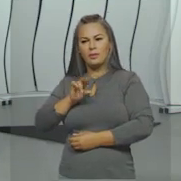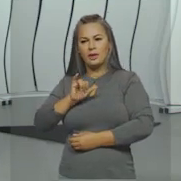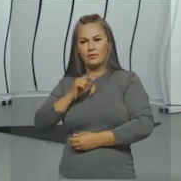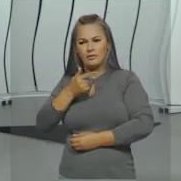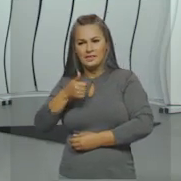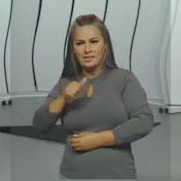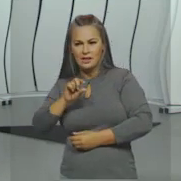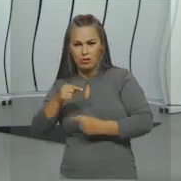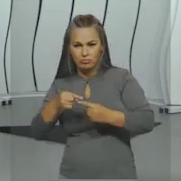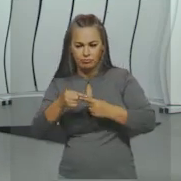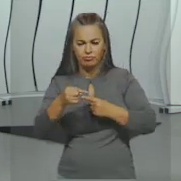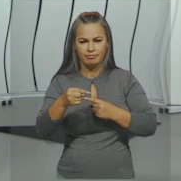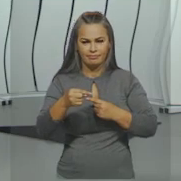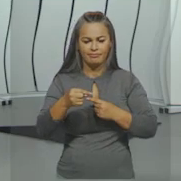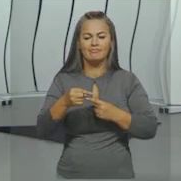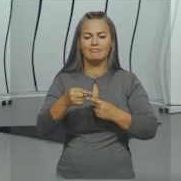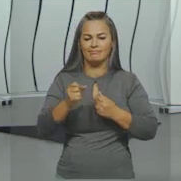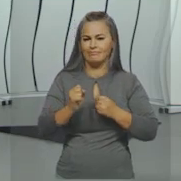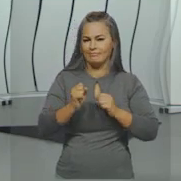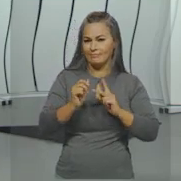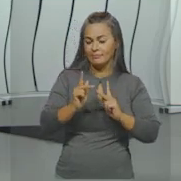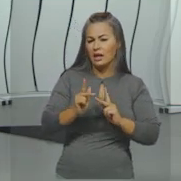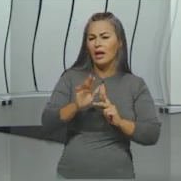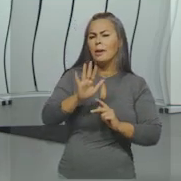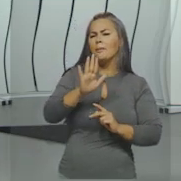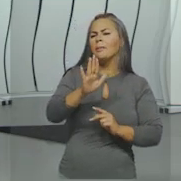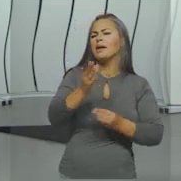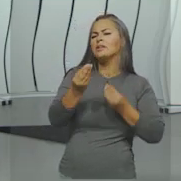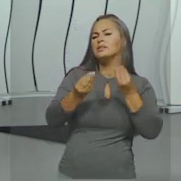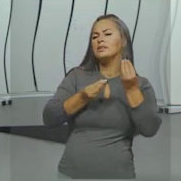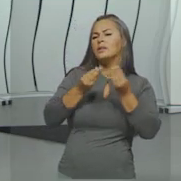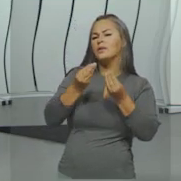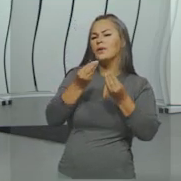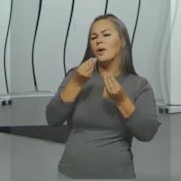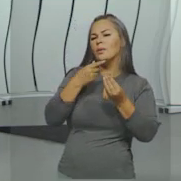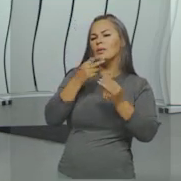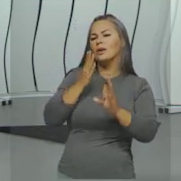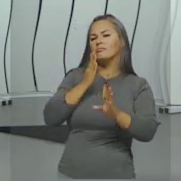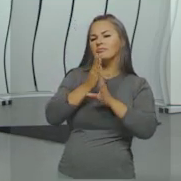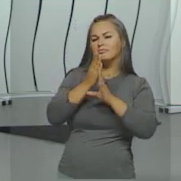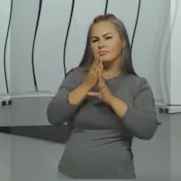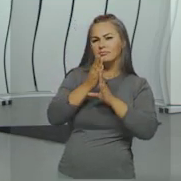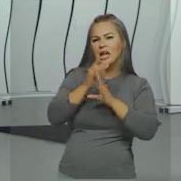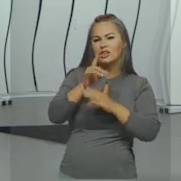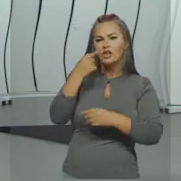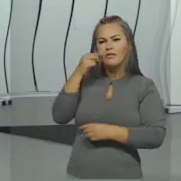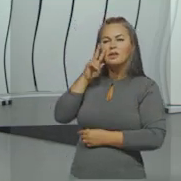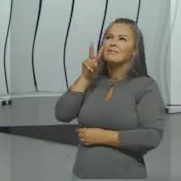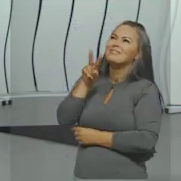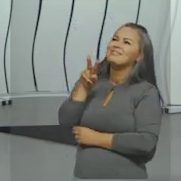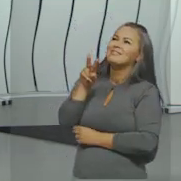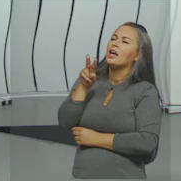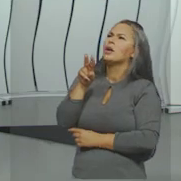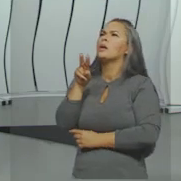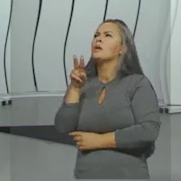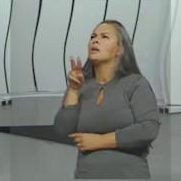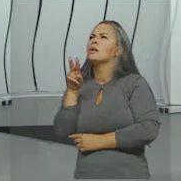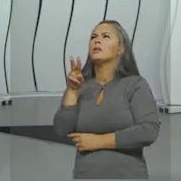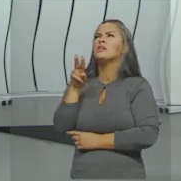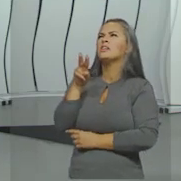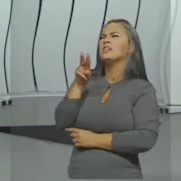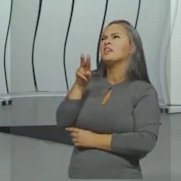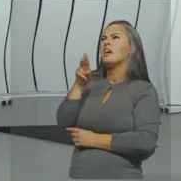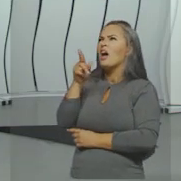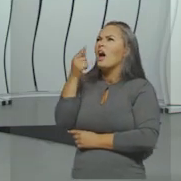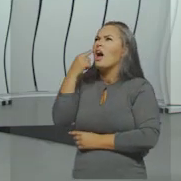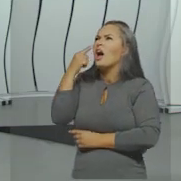Bom, e a tecnologia dessa previsão? Como é que você mede tudo isso? Não é olhando, né? Imagina você olhando, estou